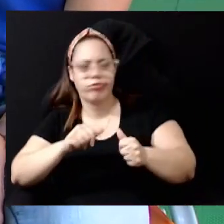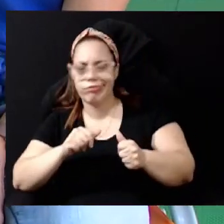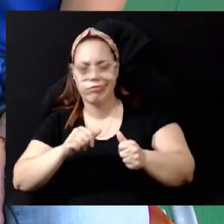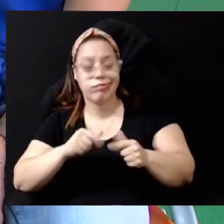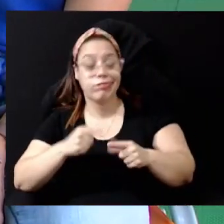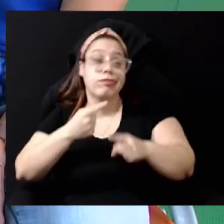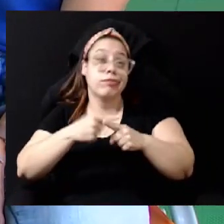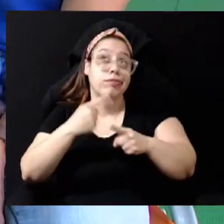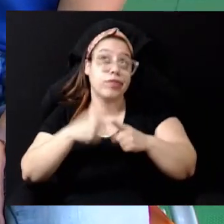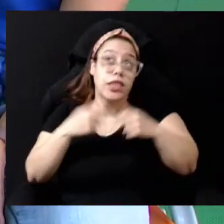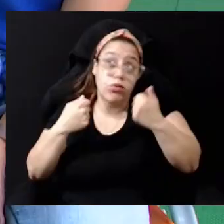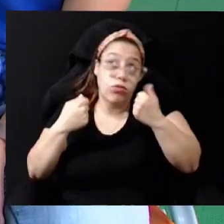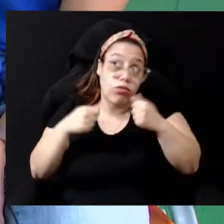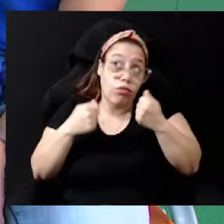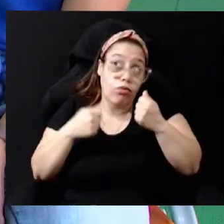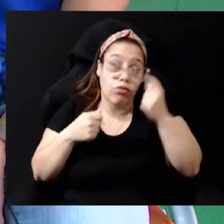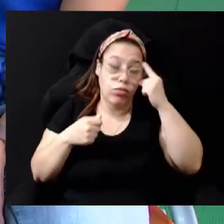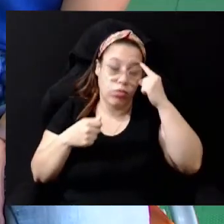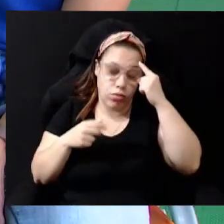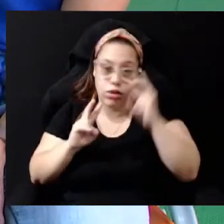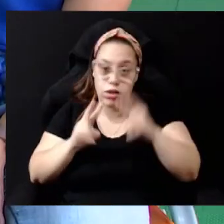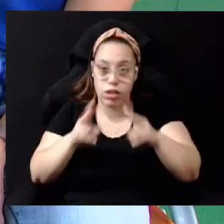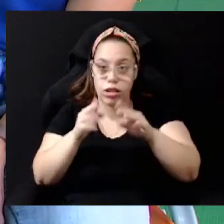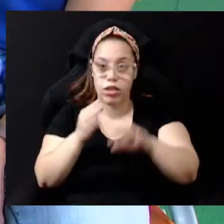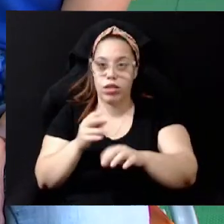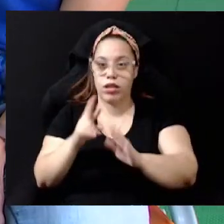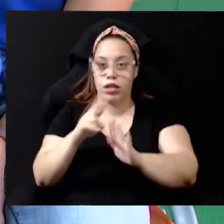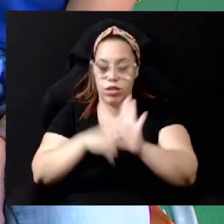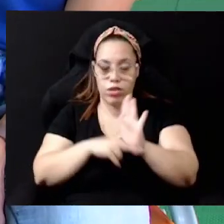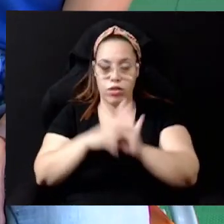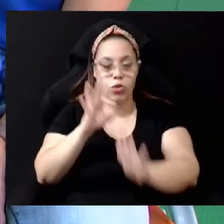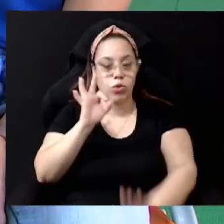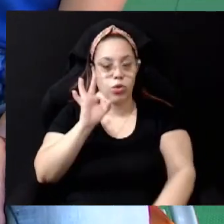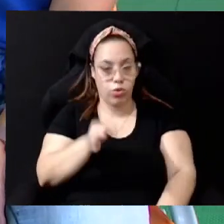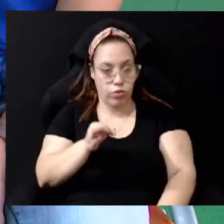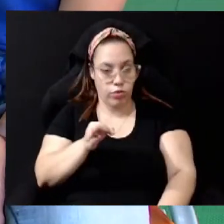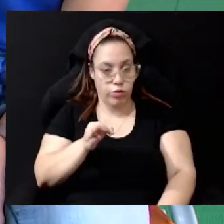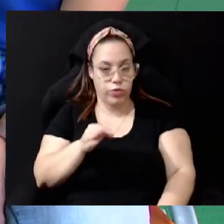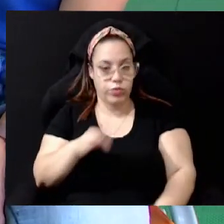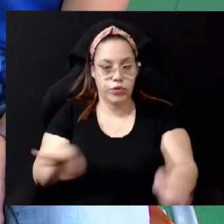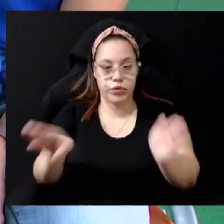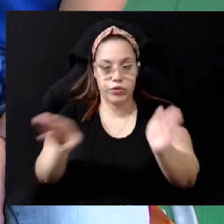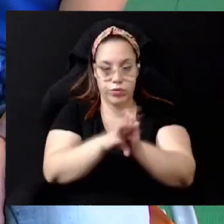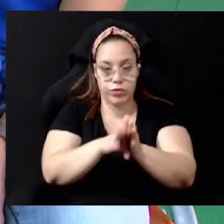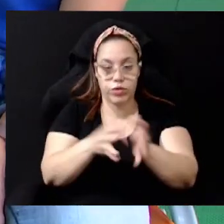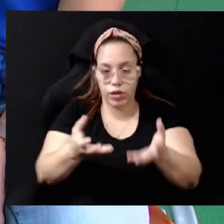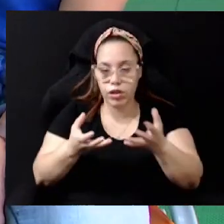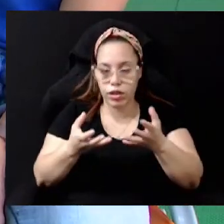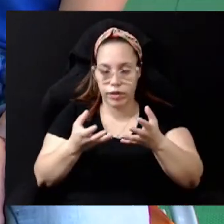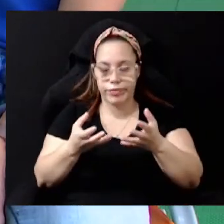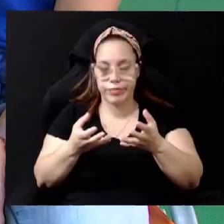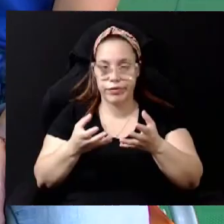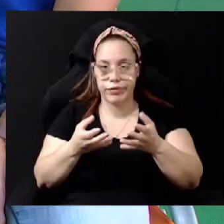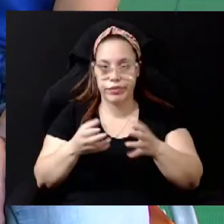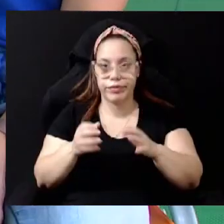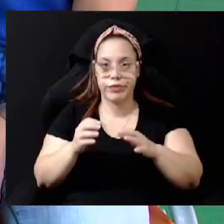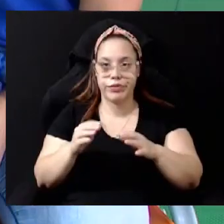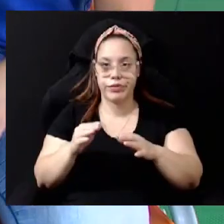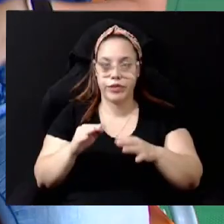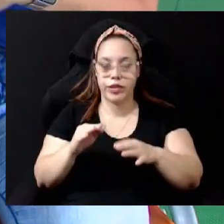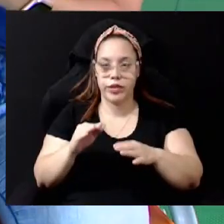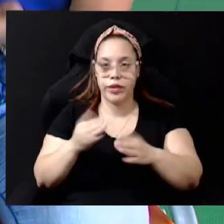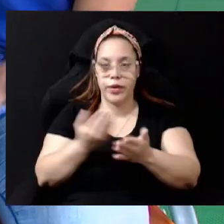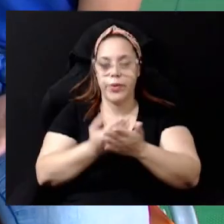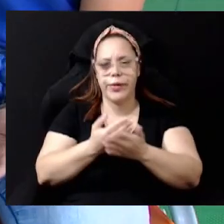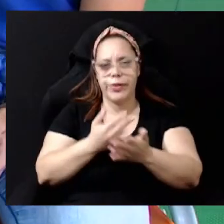todo momento. Porque eles precisam seguir as regras de uma maneira correta para eles chegarem aonde eles querem, que no caso da educação